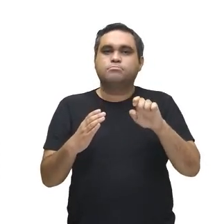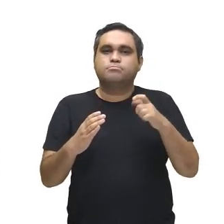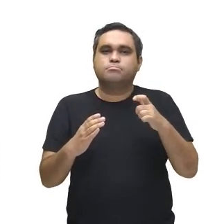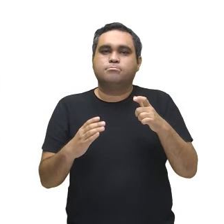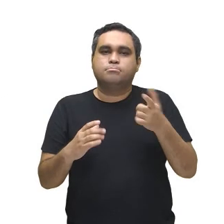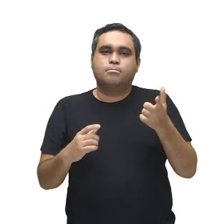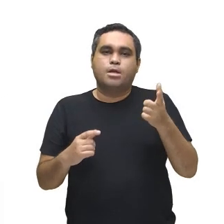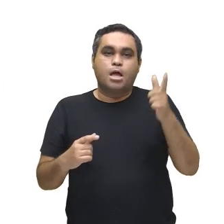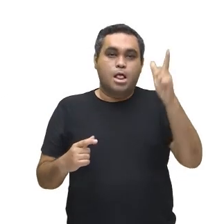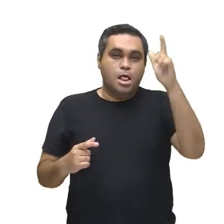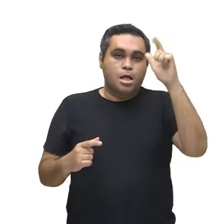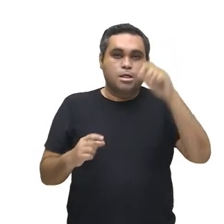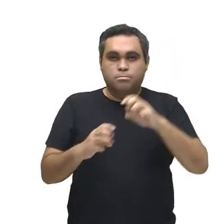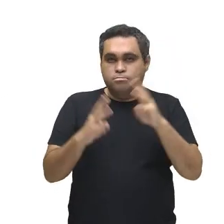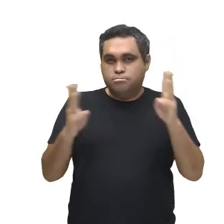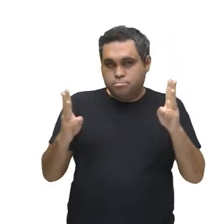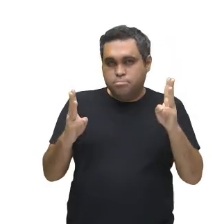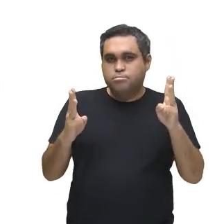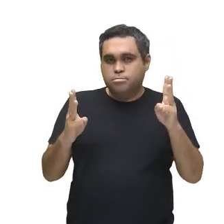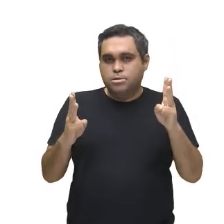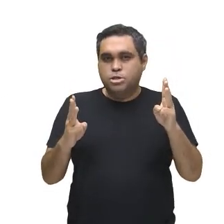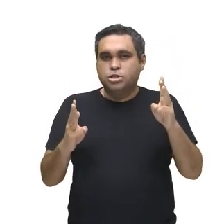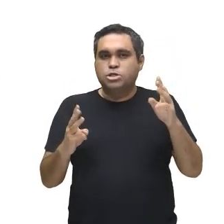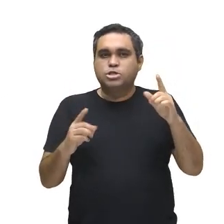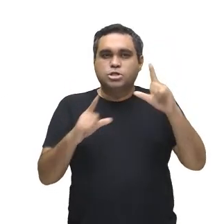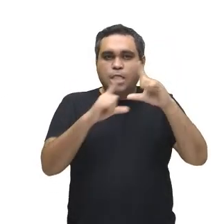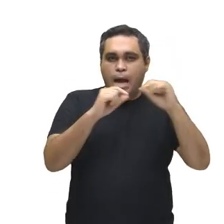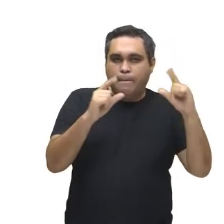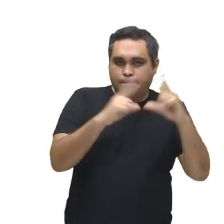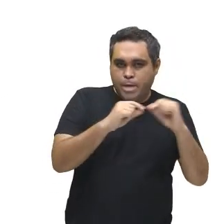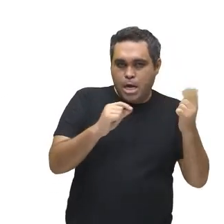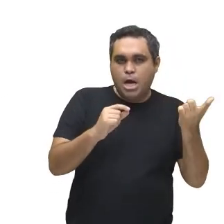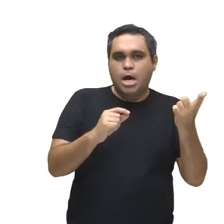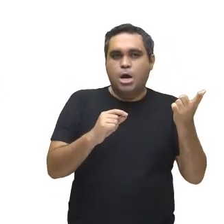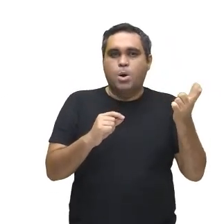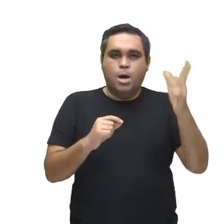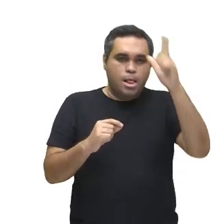Unidos. Opção B, Tríplice Aliança, composta por Alemanha,